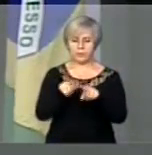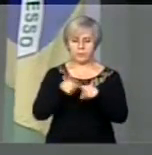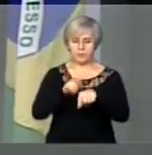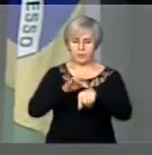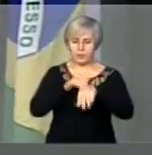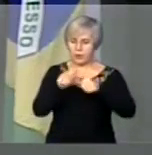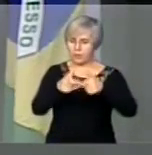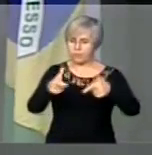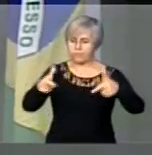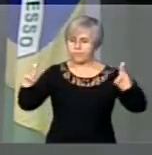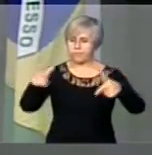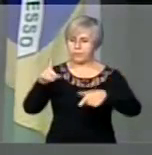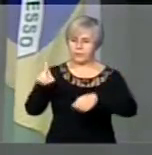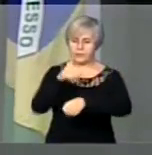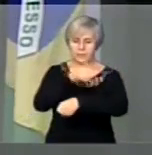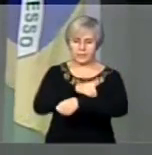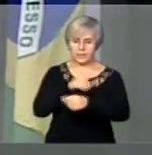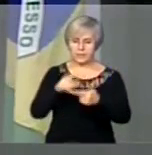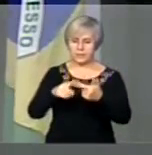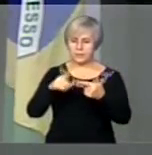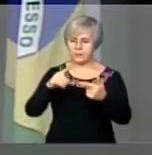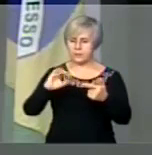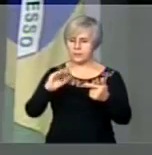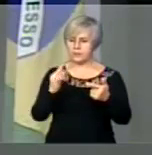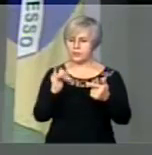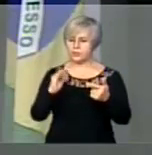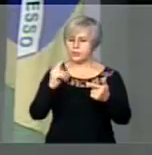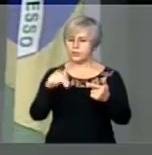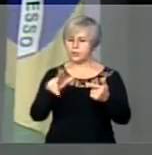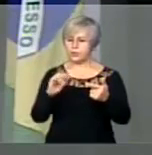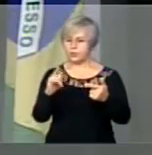de dengue, chikungunya e zika vírus que estão aí pela nossa frente. Muito obrigado, senhor presidente.